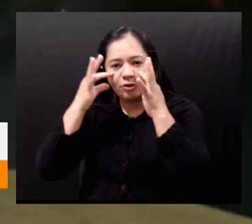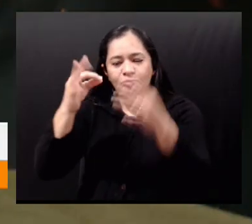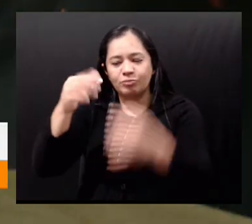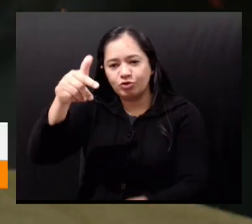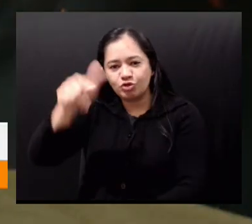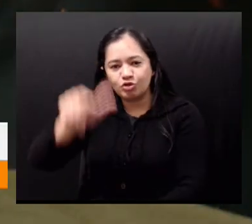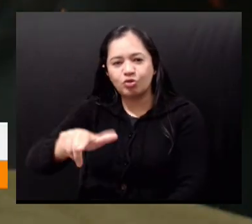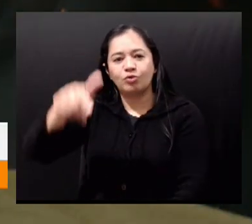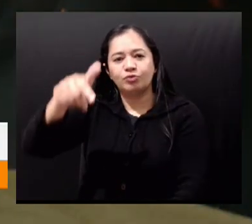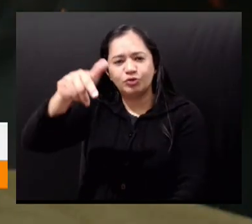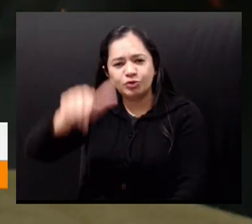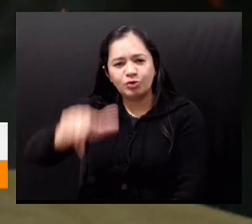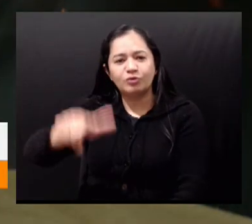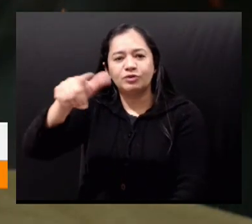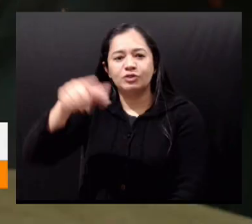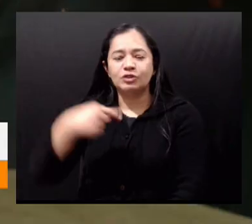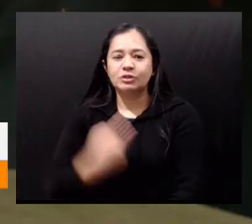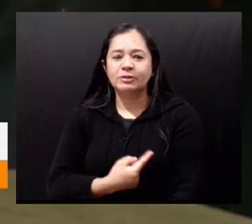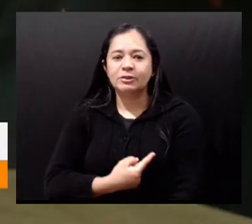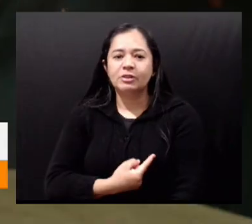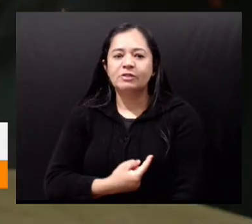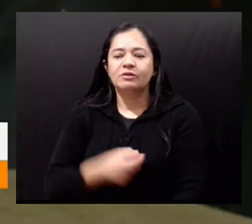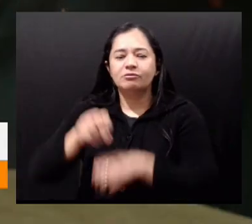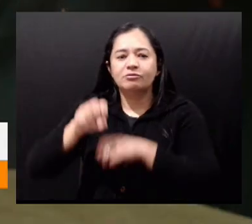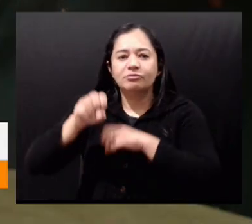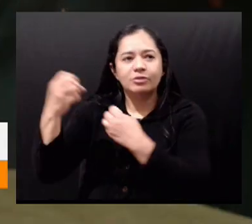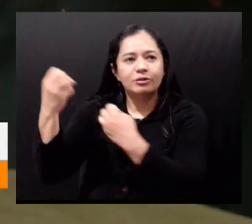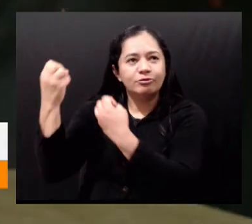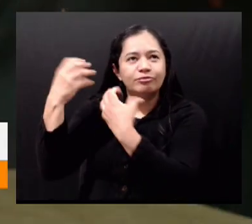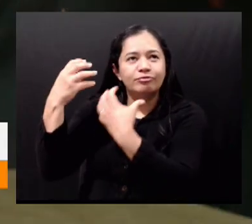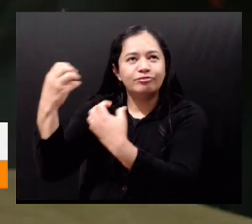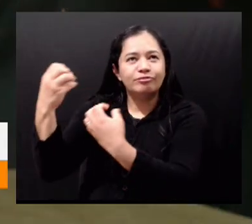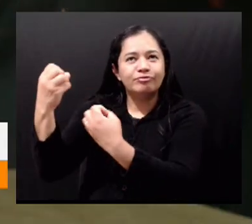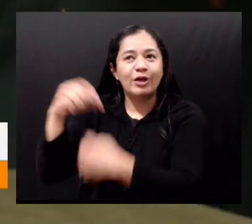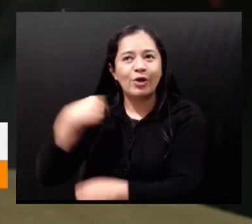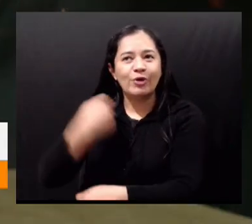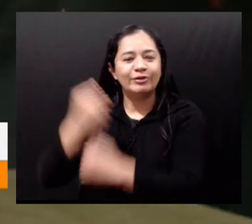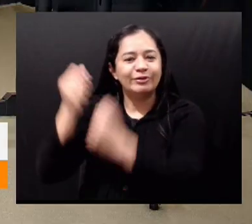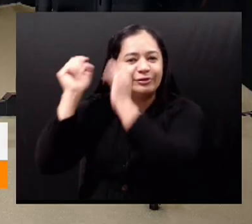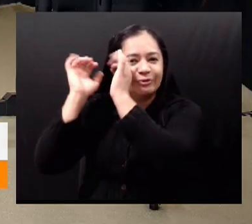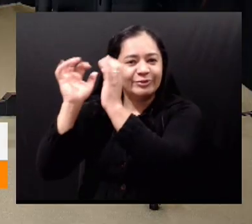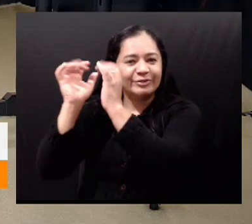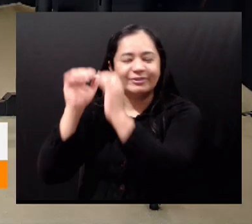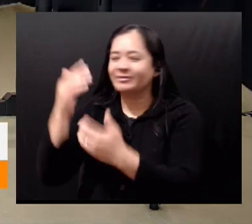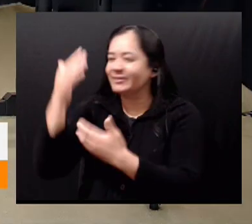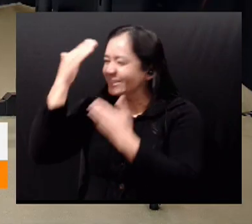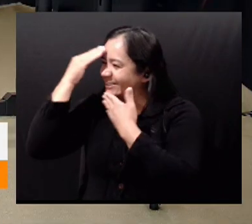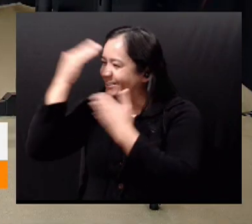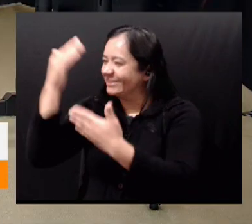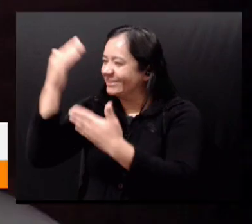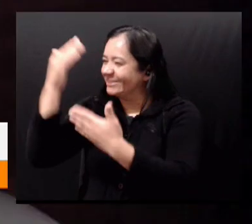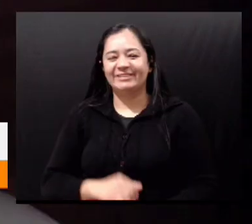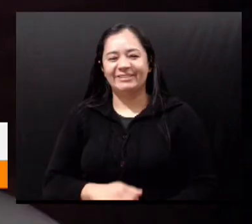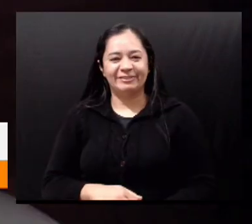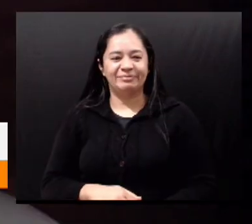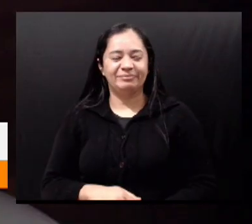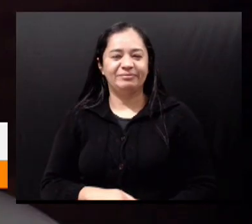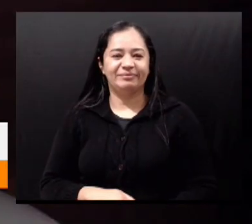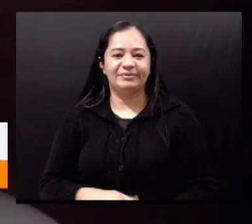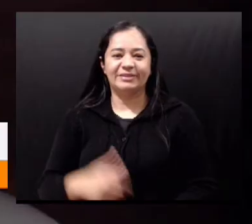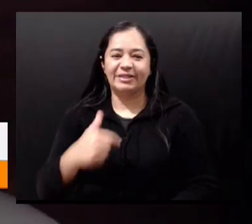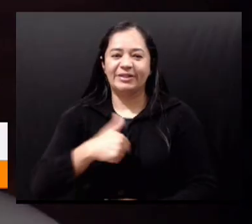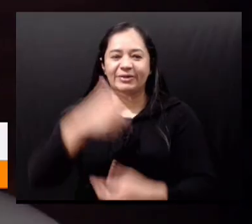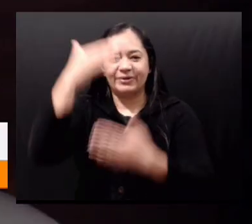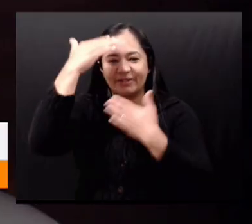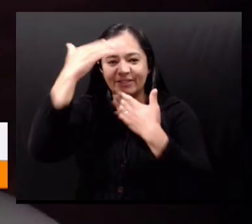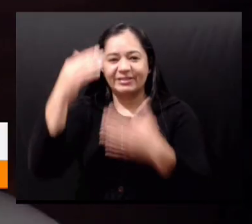a gente vai ensinando o nosso cérebro. Uhum. Então, Yara, gratidão, muita gratidão, muito obrigada. Eu que agradeço a